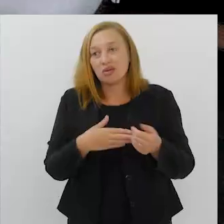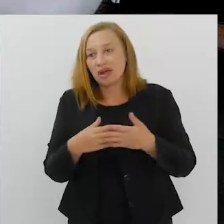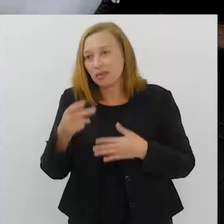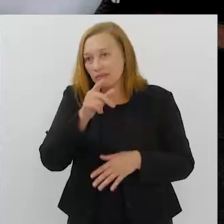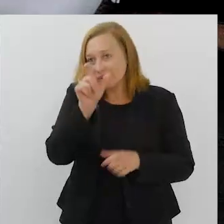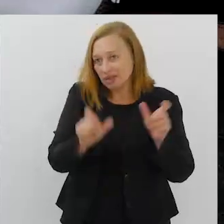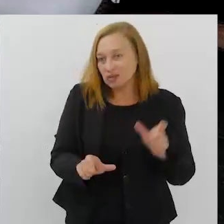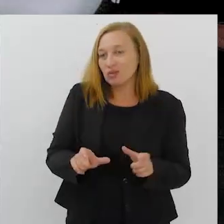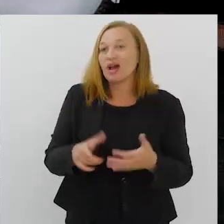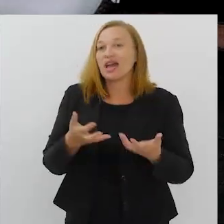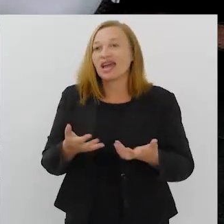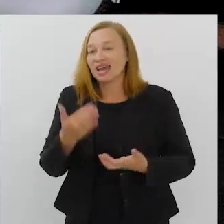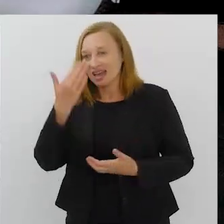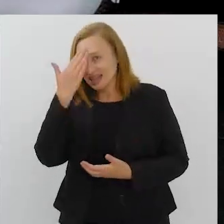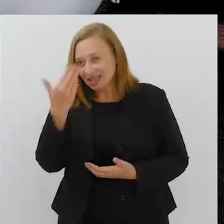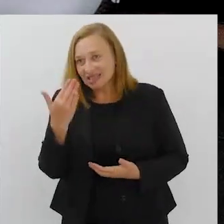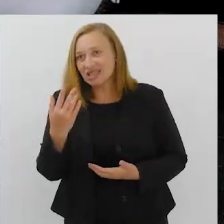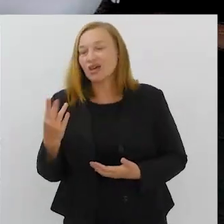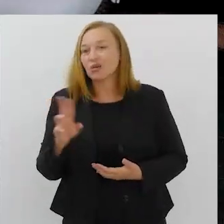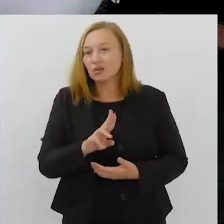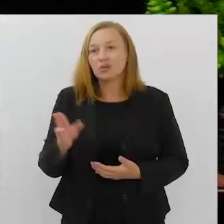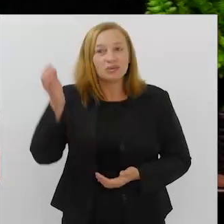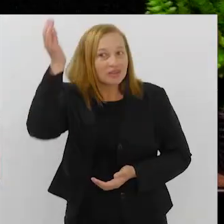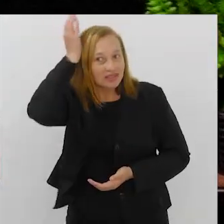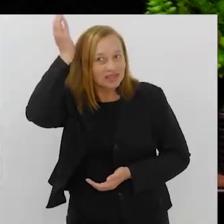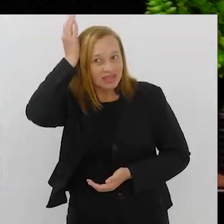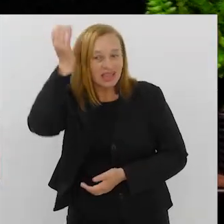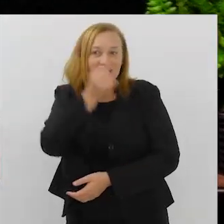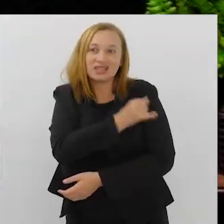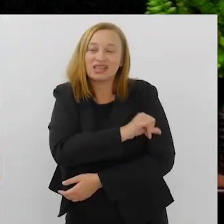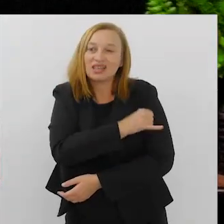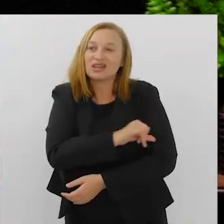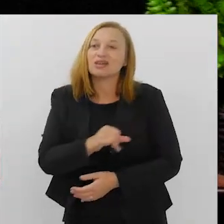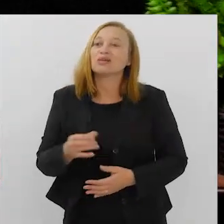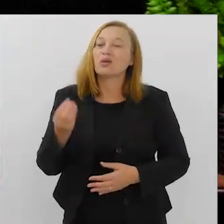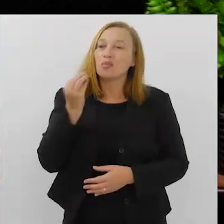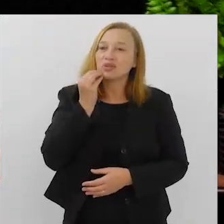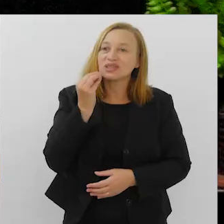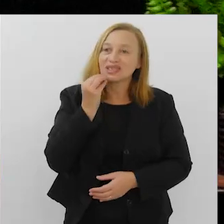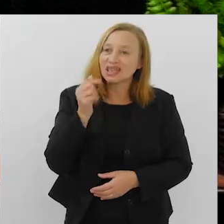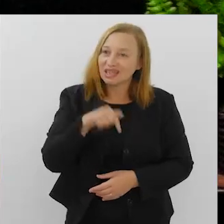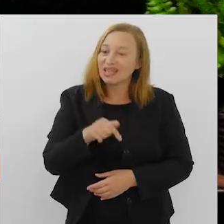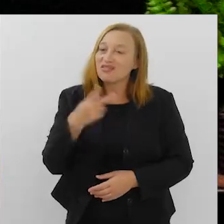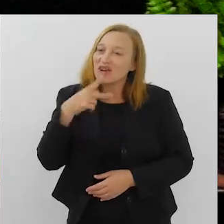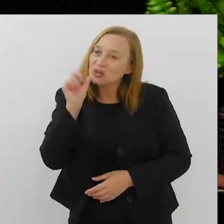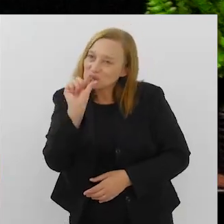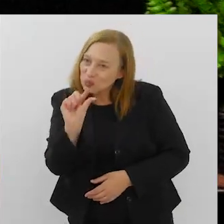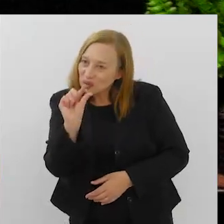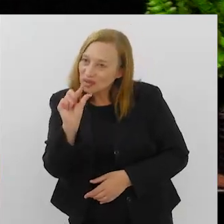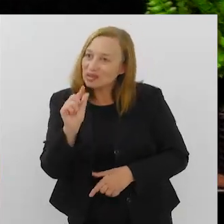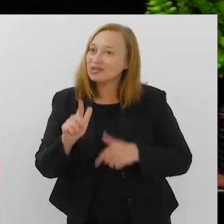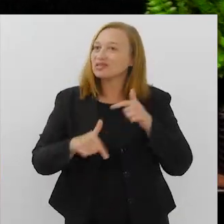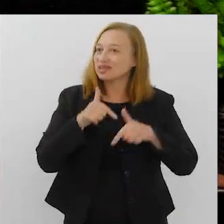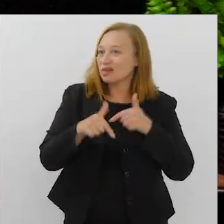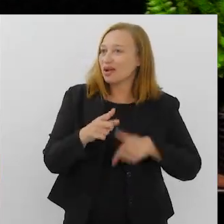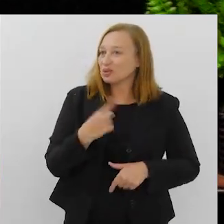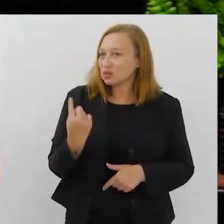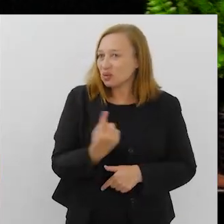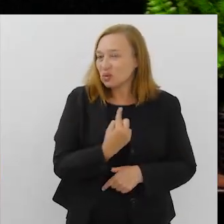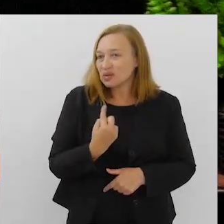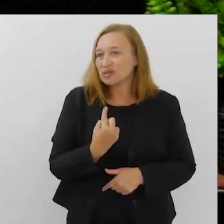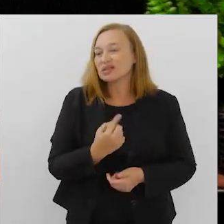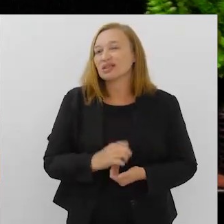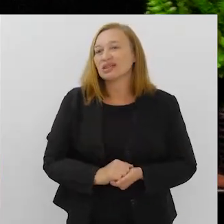algum contato? Eu quero agradecer, né, em nome do SESC Rio, por essa oportunidade de a gente estar aqui falando um pouquinho do